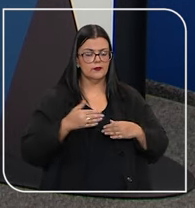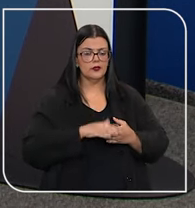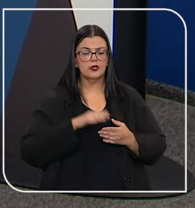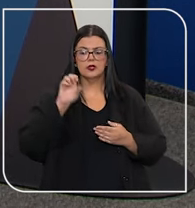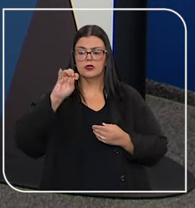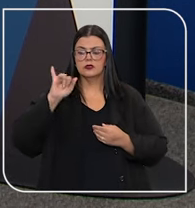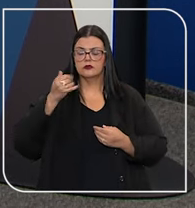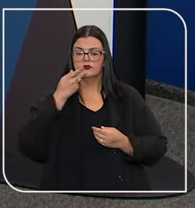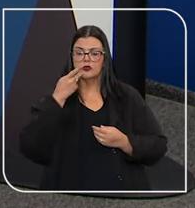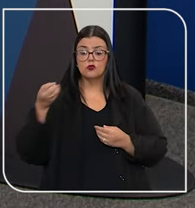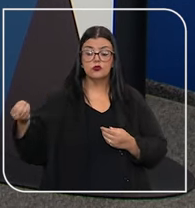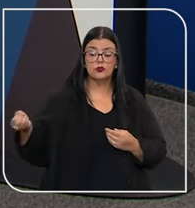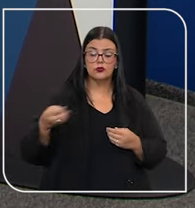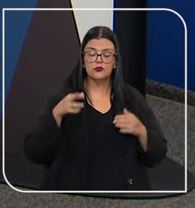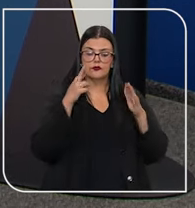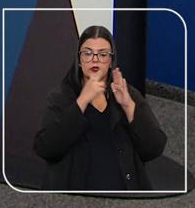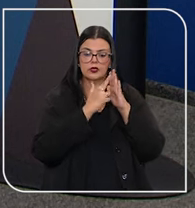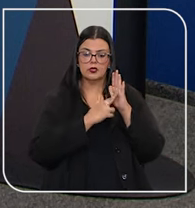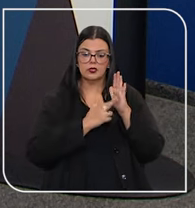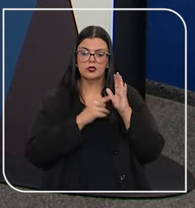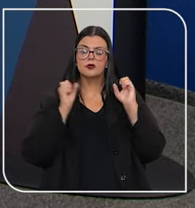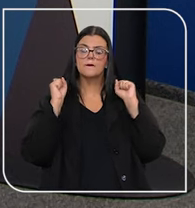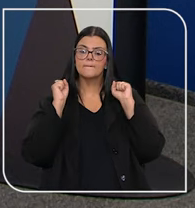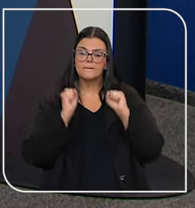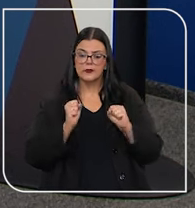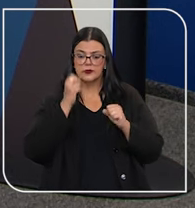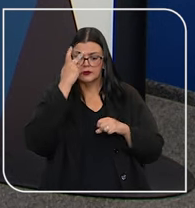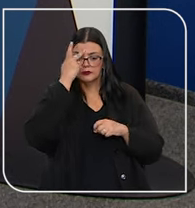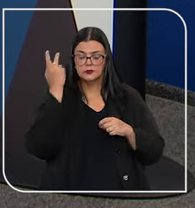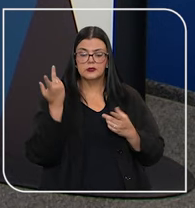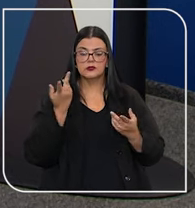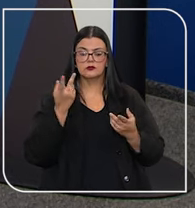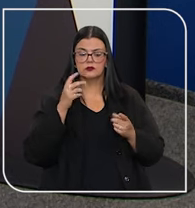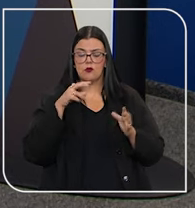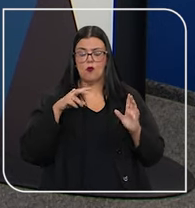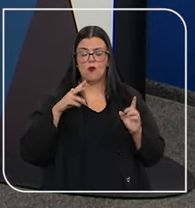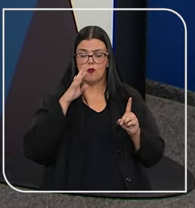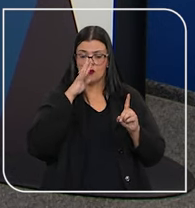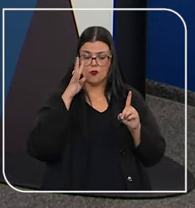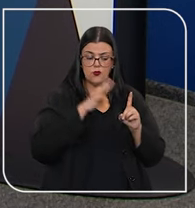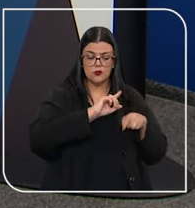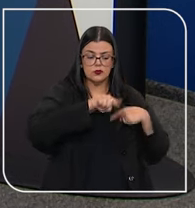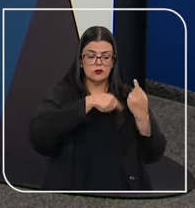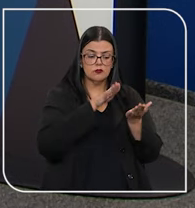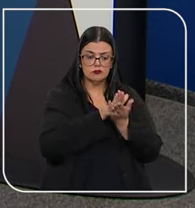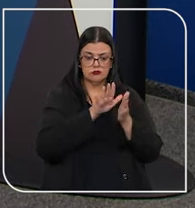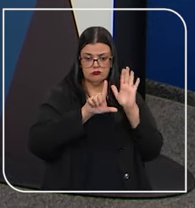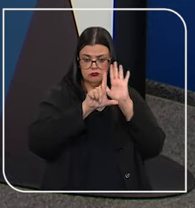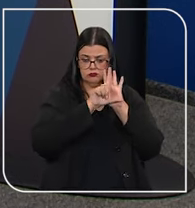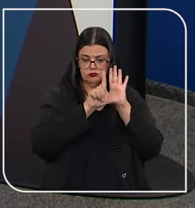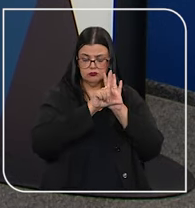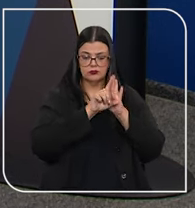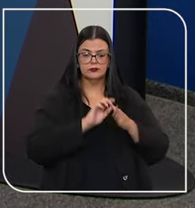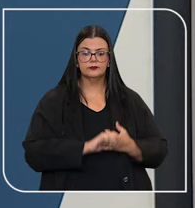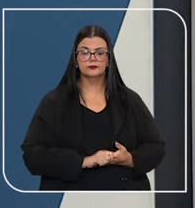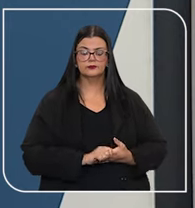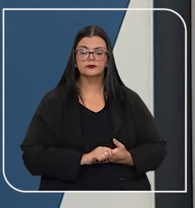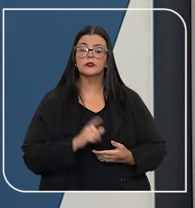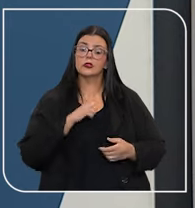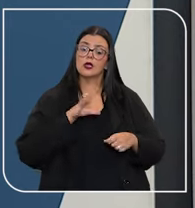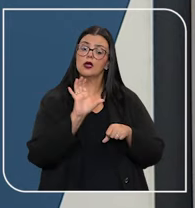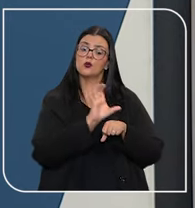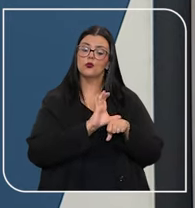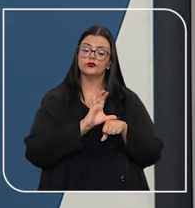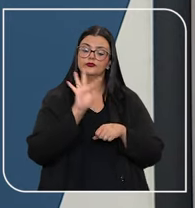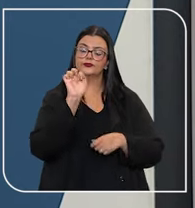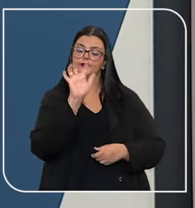STJ decidiu que a nova regra só pode valer para quem foi condenado depois da publicação da Lei pois